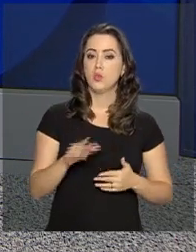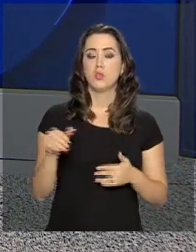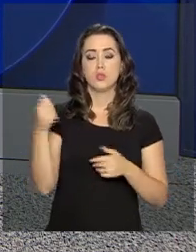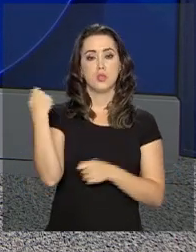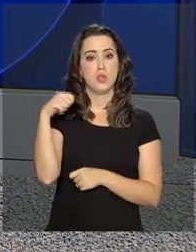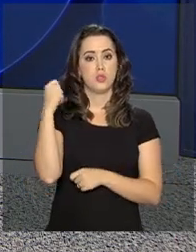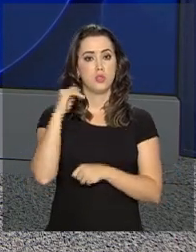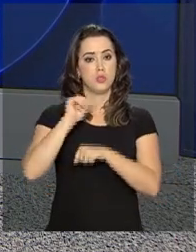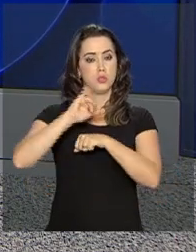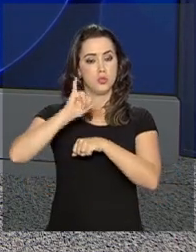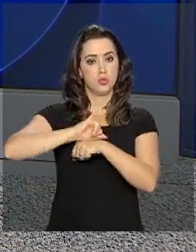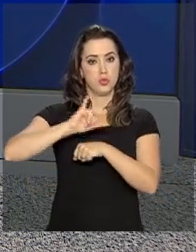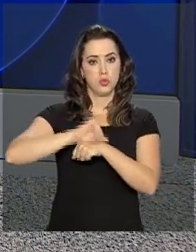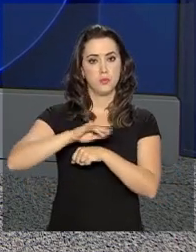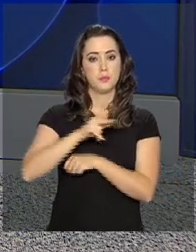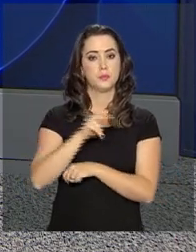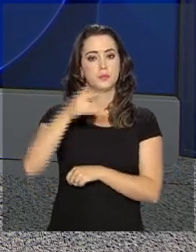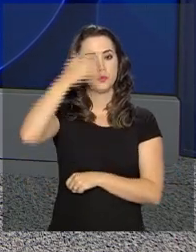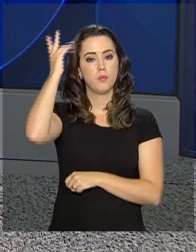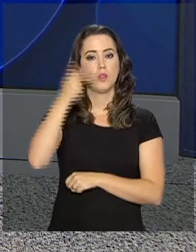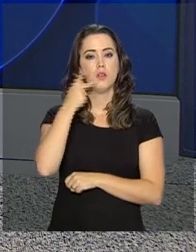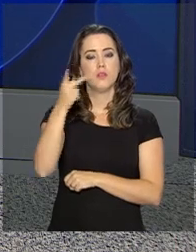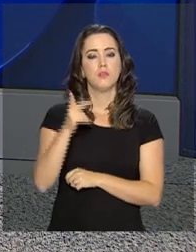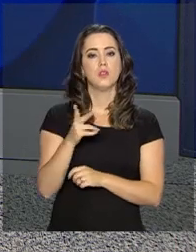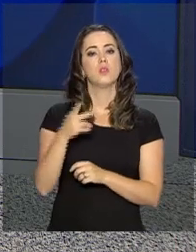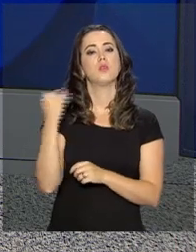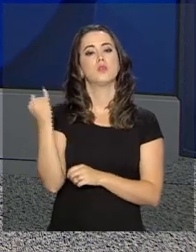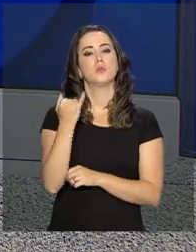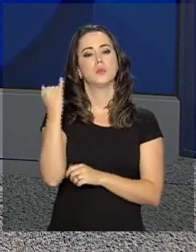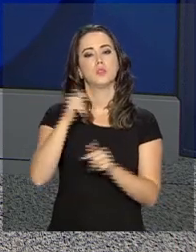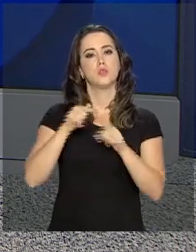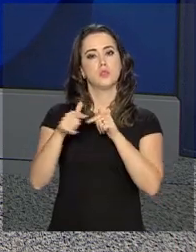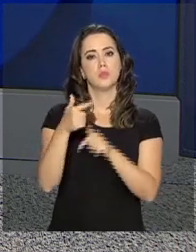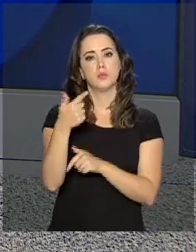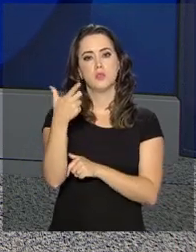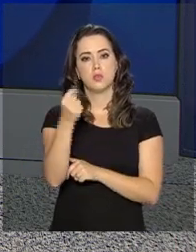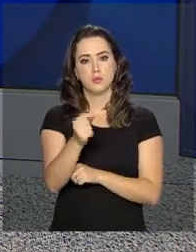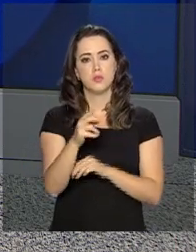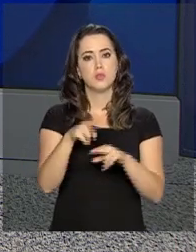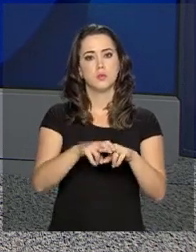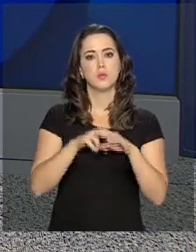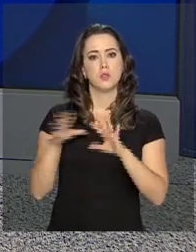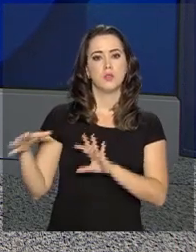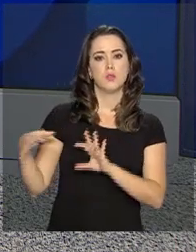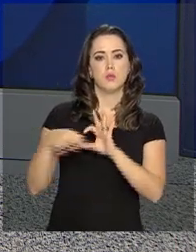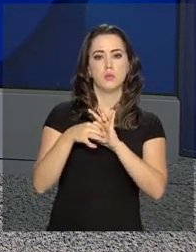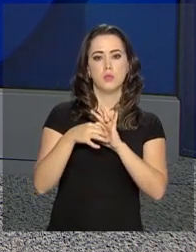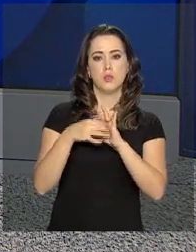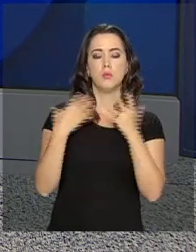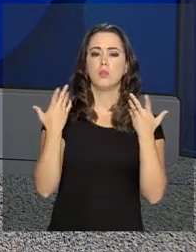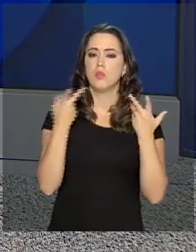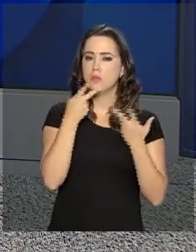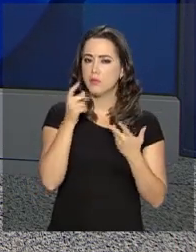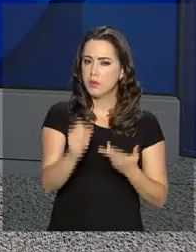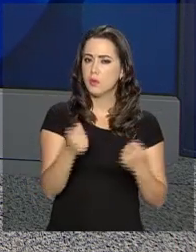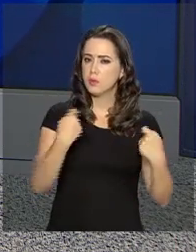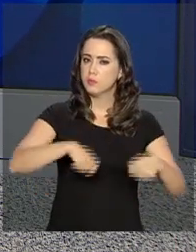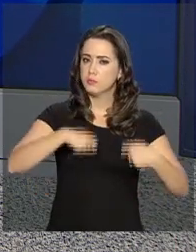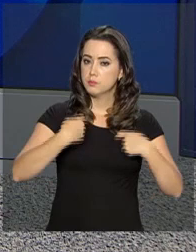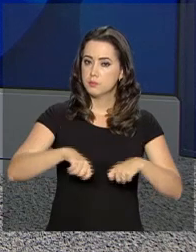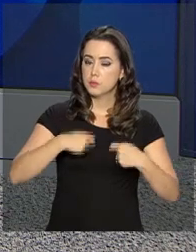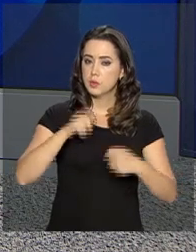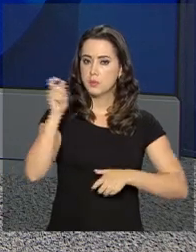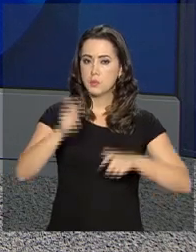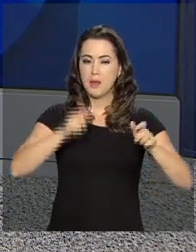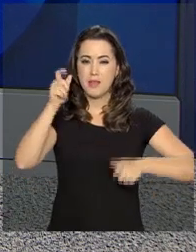Buenos Aires, o presidente Michel Temer defendeu a atuação do G20 a favor da integração e destacou a necessidade